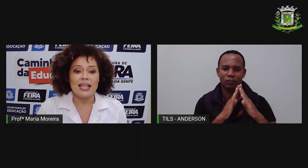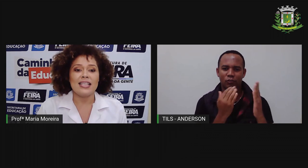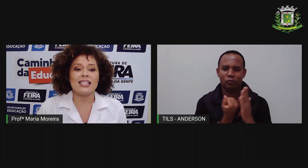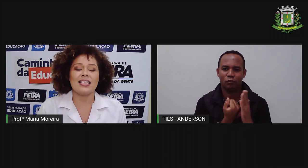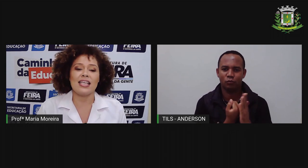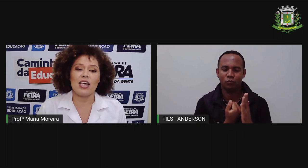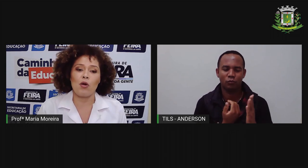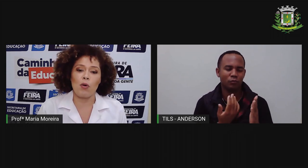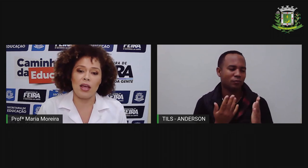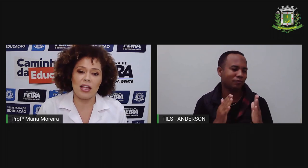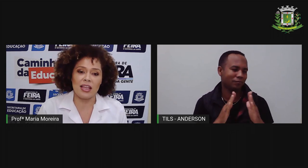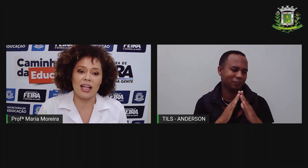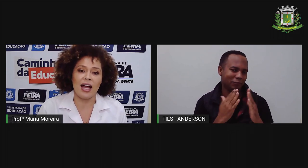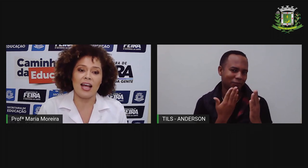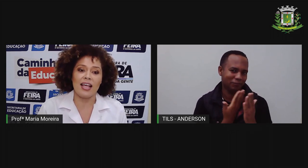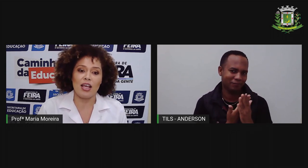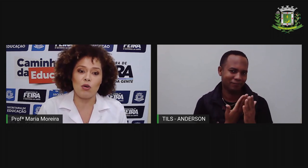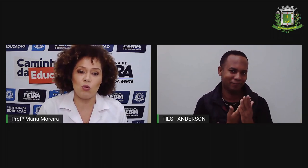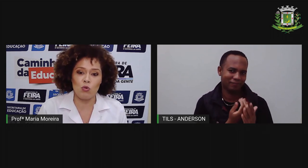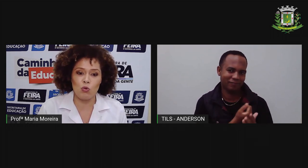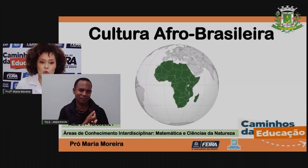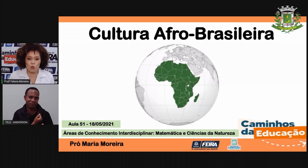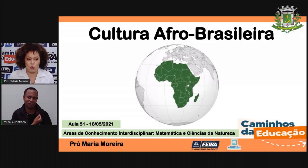51.